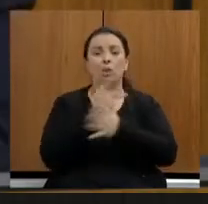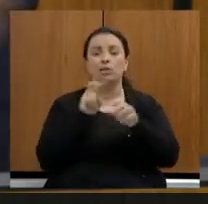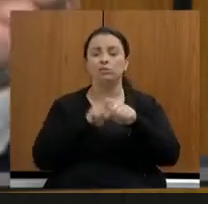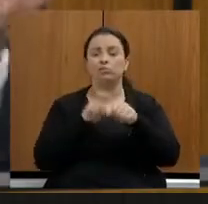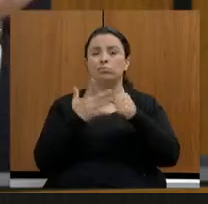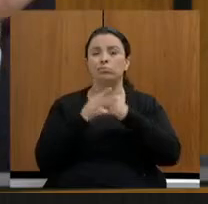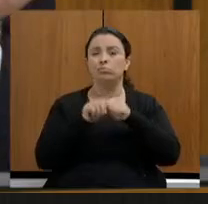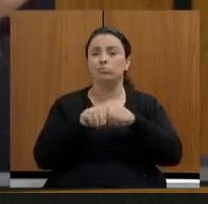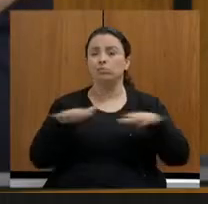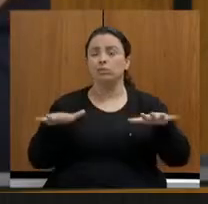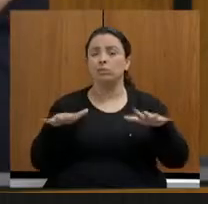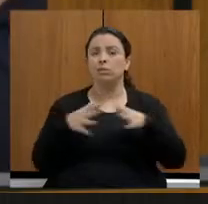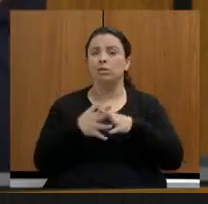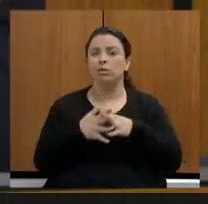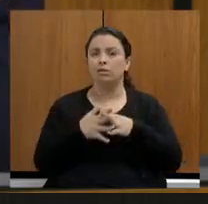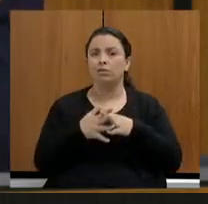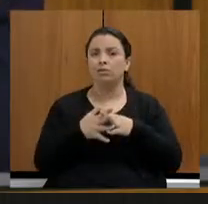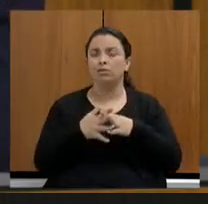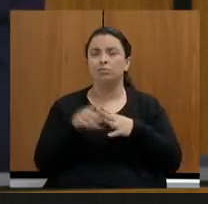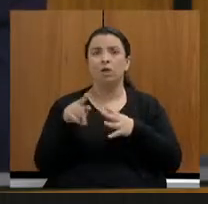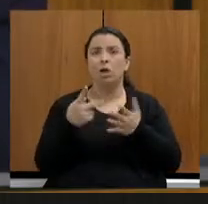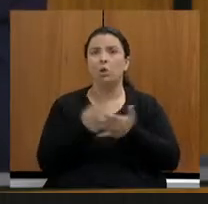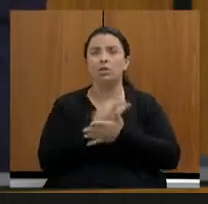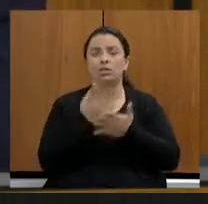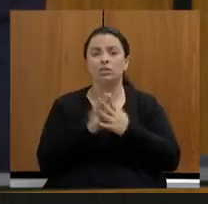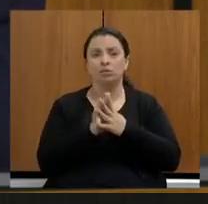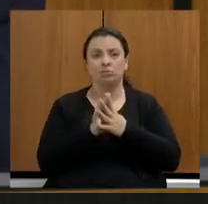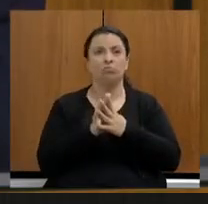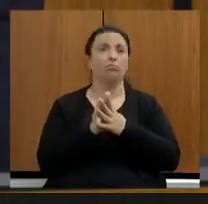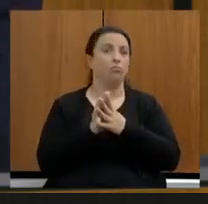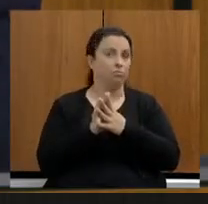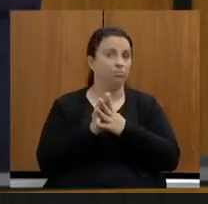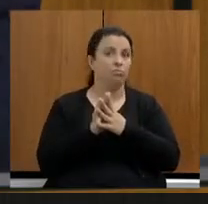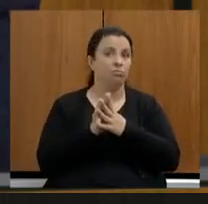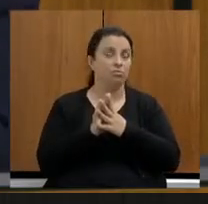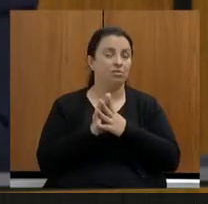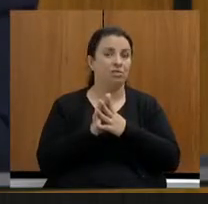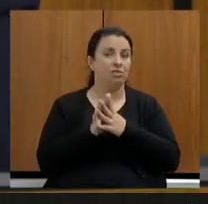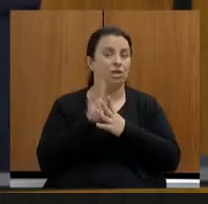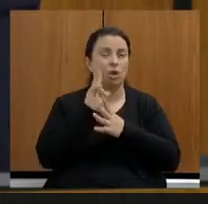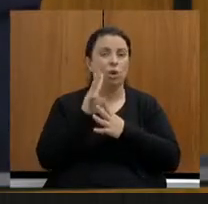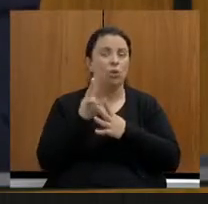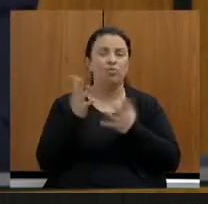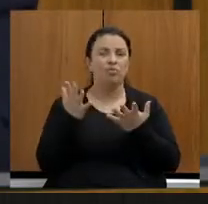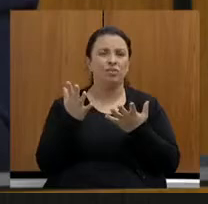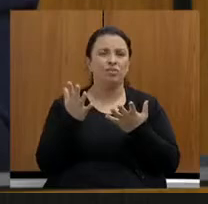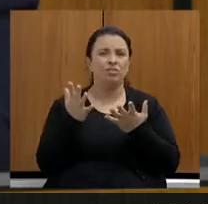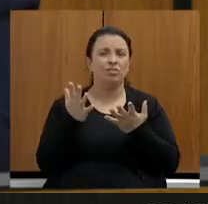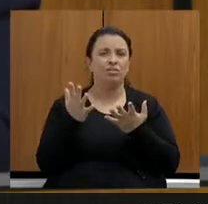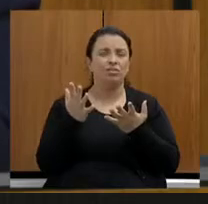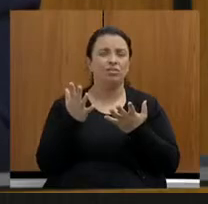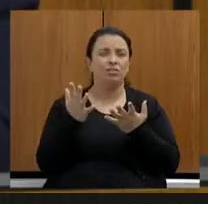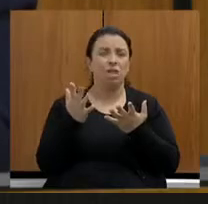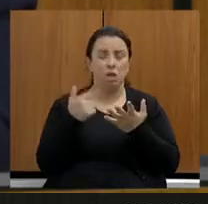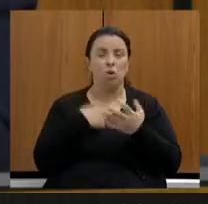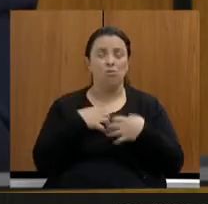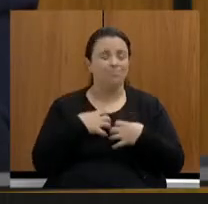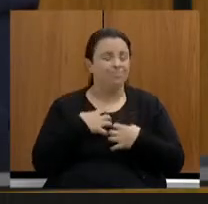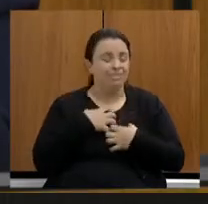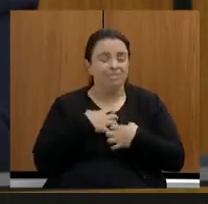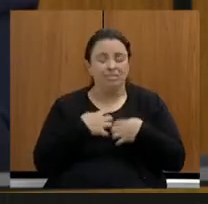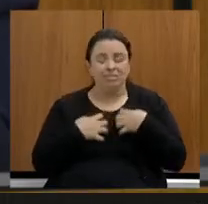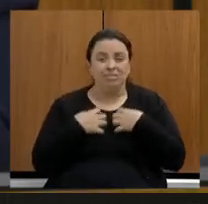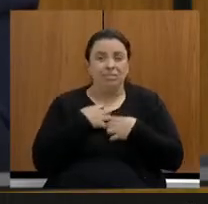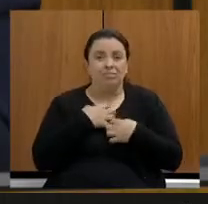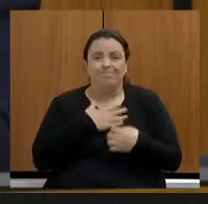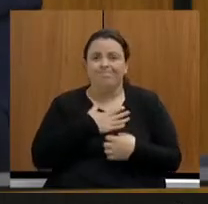deputado mas eu sou professor mais uma das cenas Deputado Betão que mais mexendo comigo foi ter que ver Deputado deixar de Santos